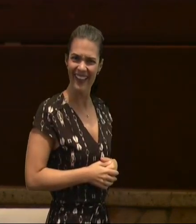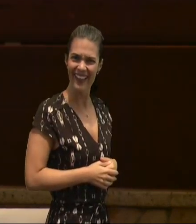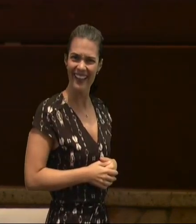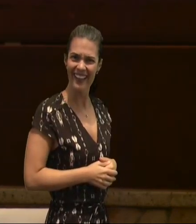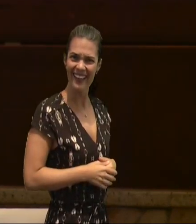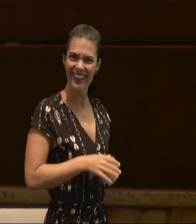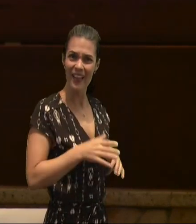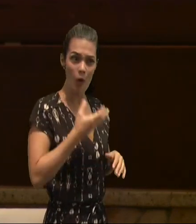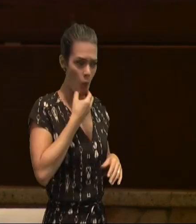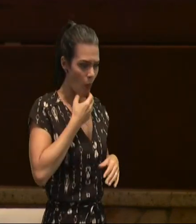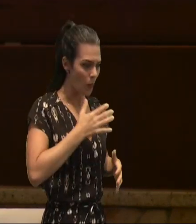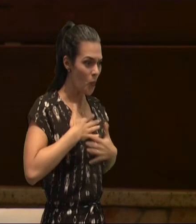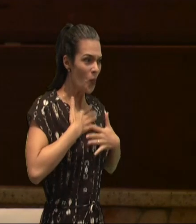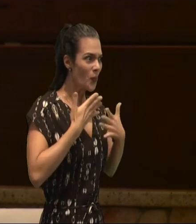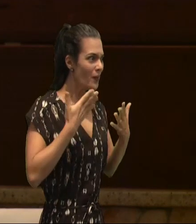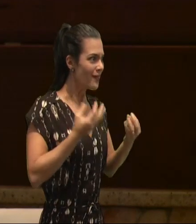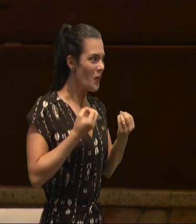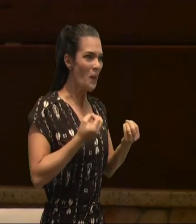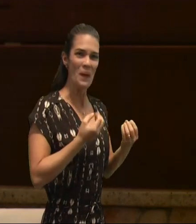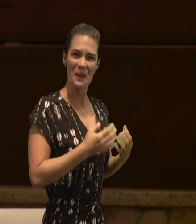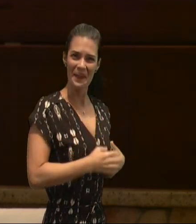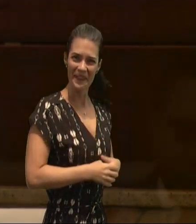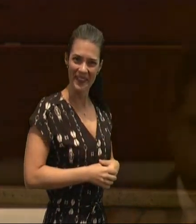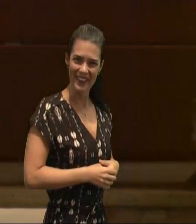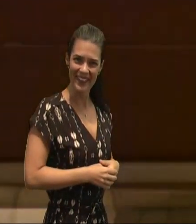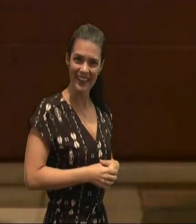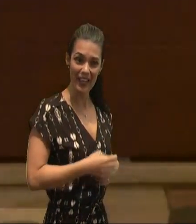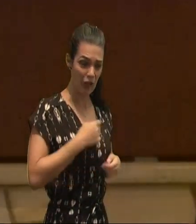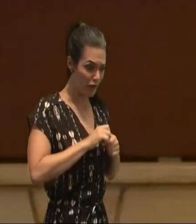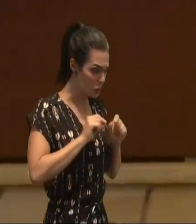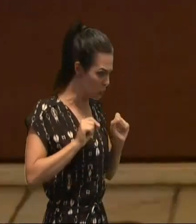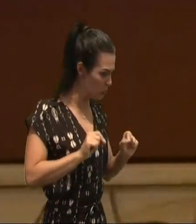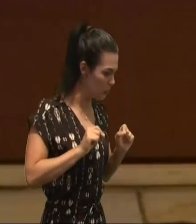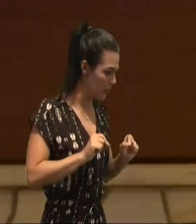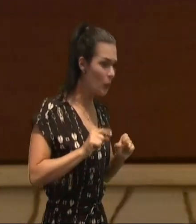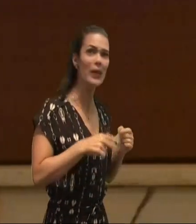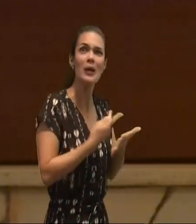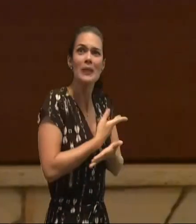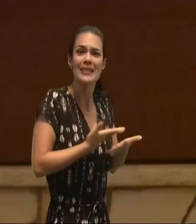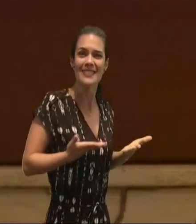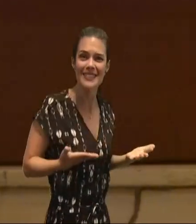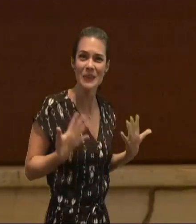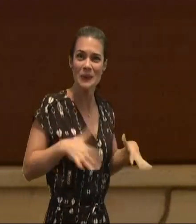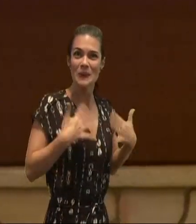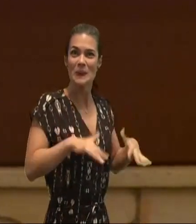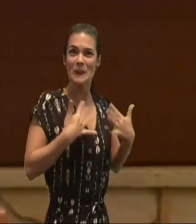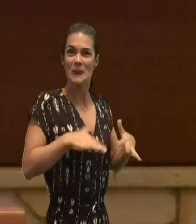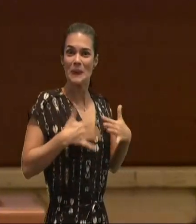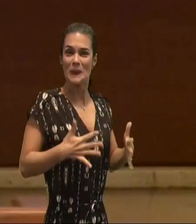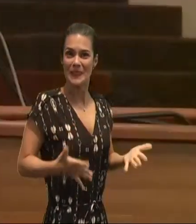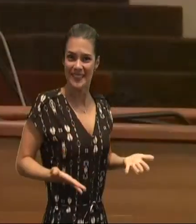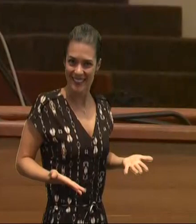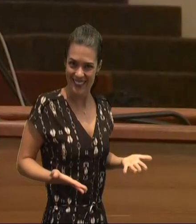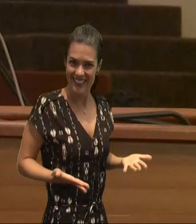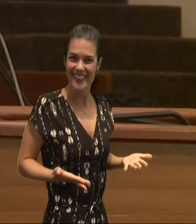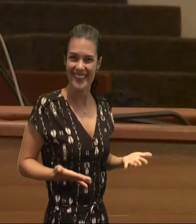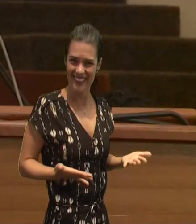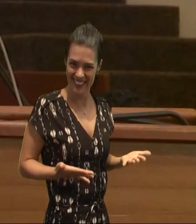espanto tremendo. O que eu fiz? O que aconteceu? Estou devendo